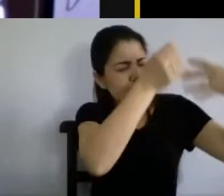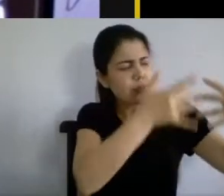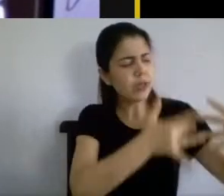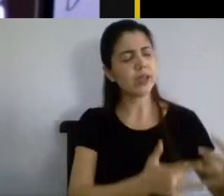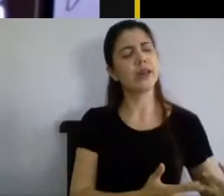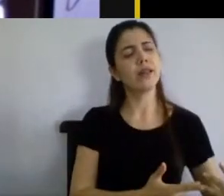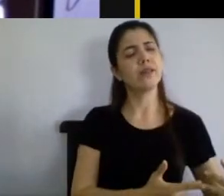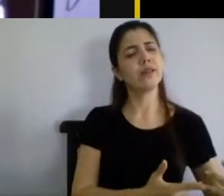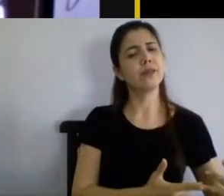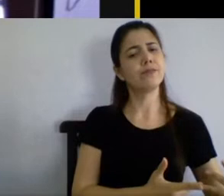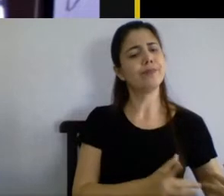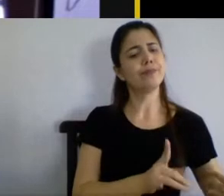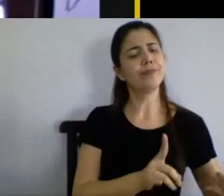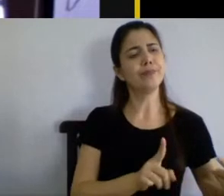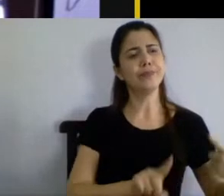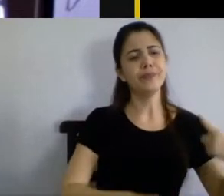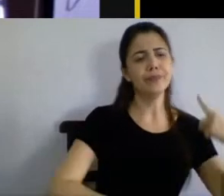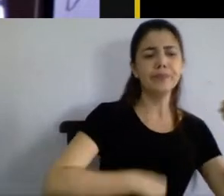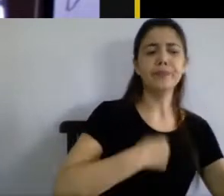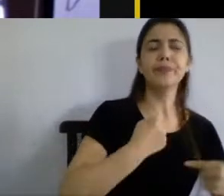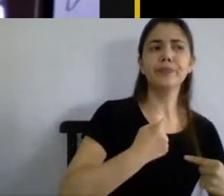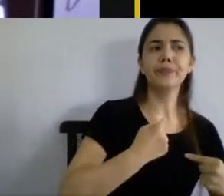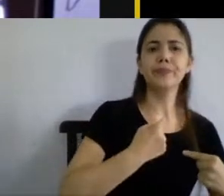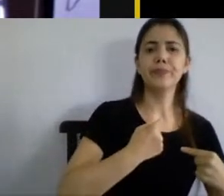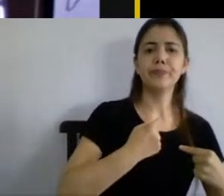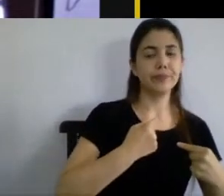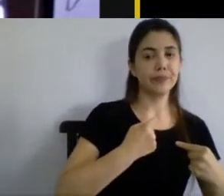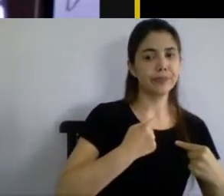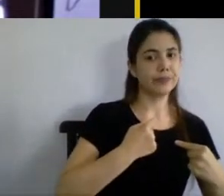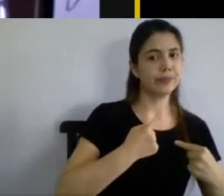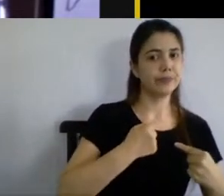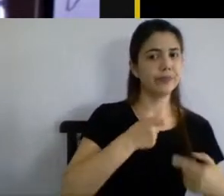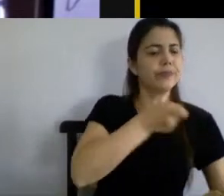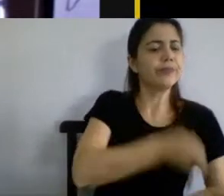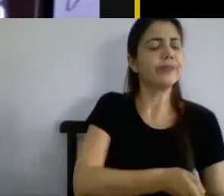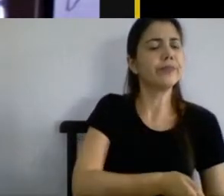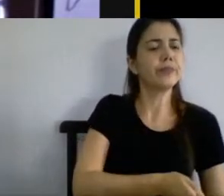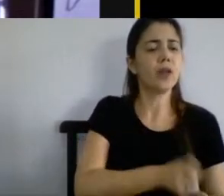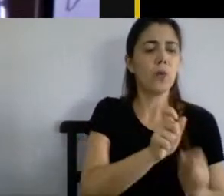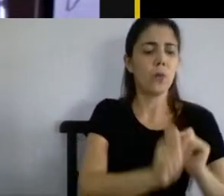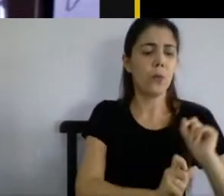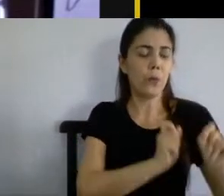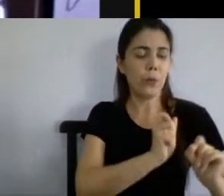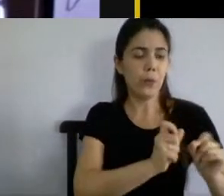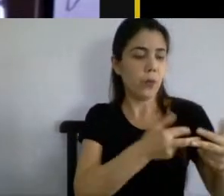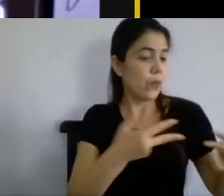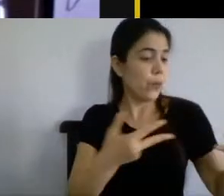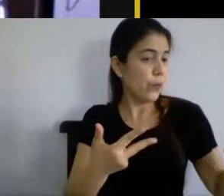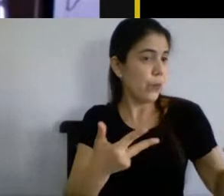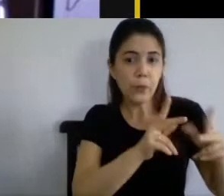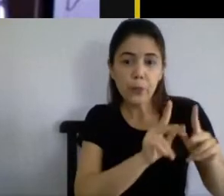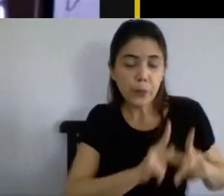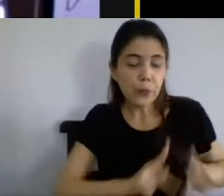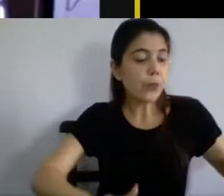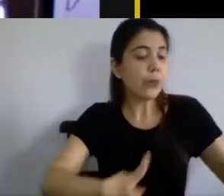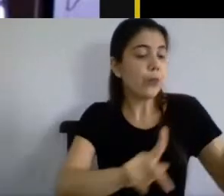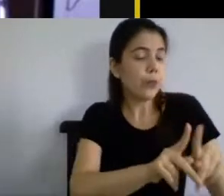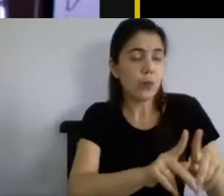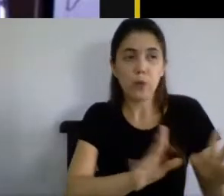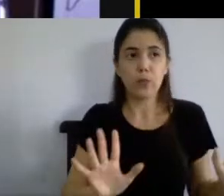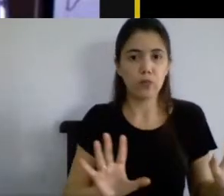na defesa de causas que são públicas, onde eles estão defendendo causas